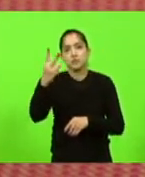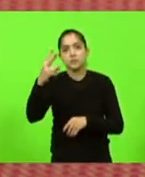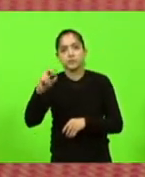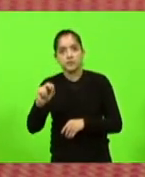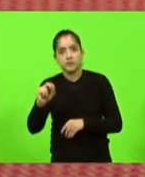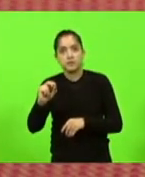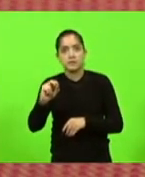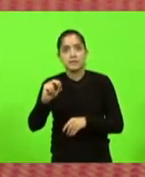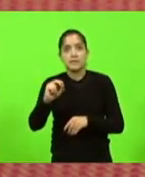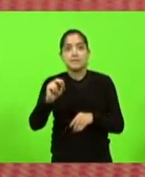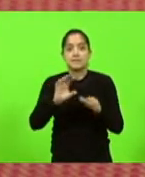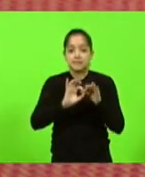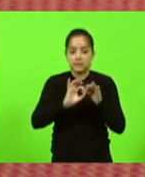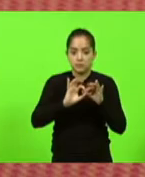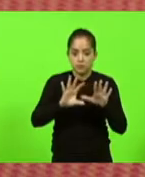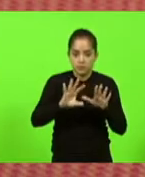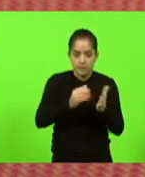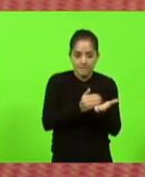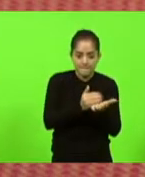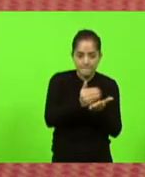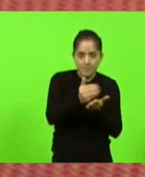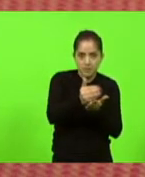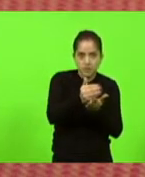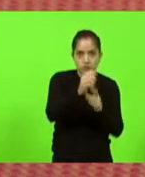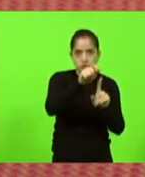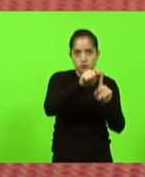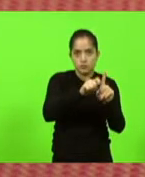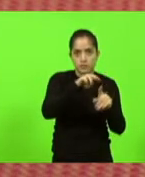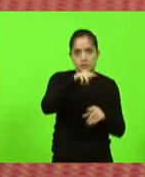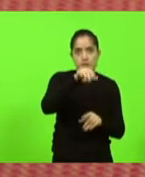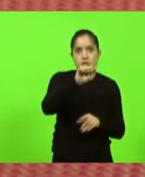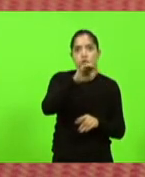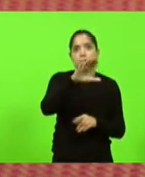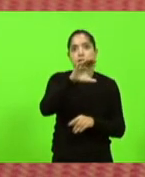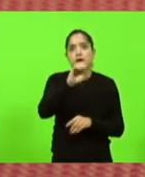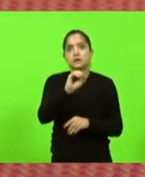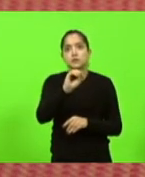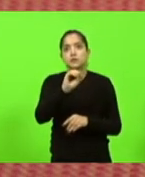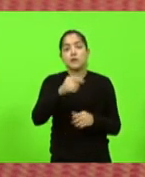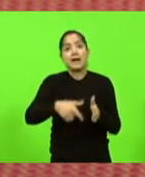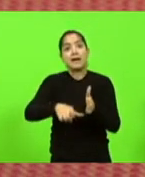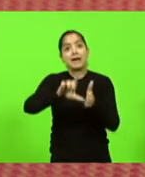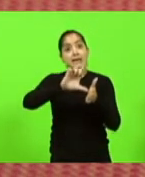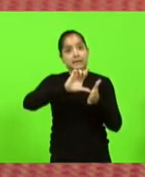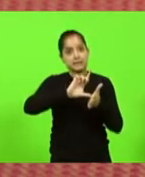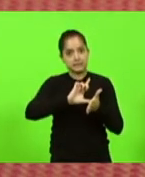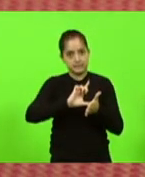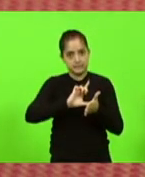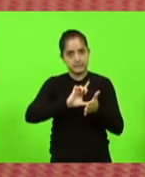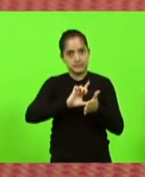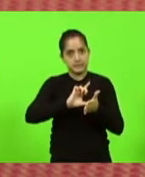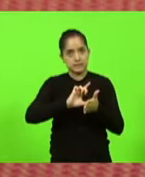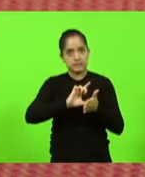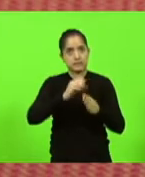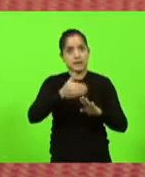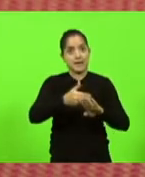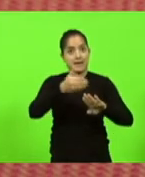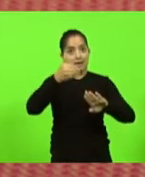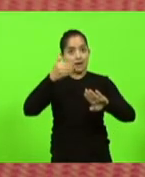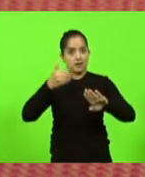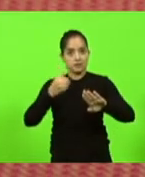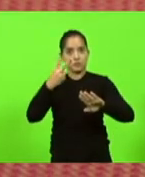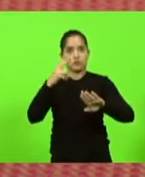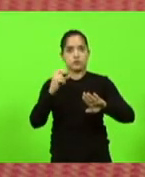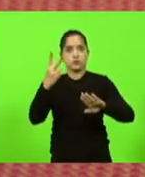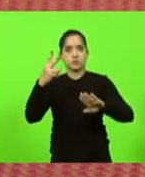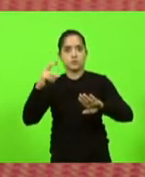CONFAS autorizou a partir de março de 2020, ele diz o seguinte, antes de março de 2020,